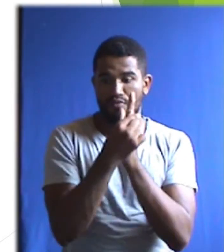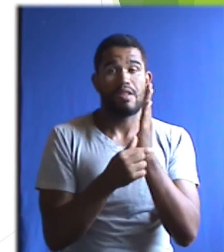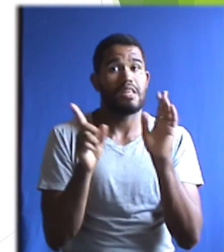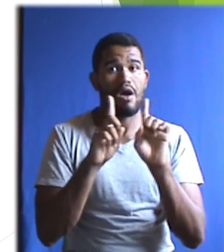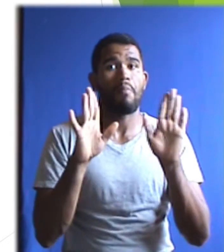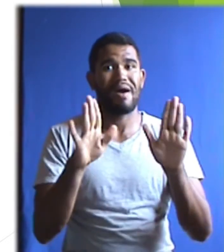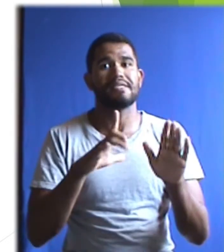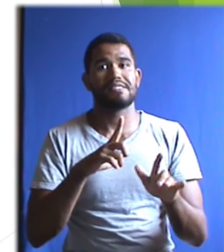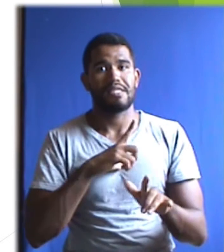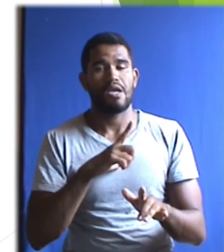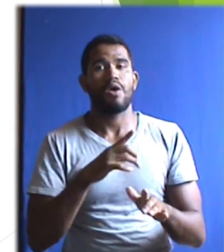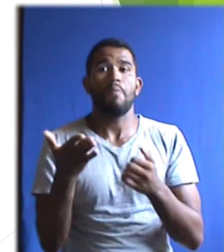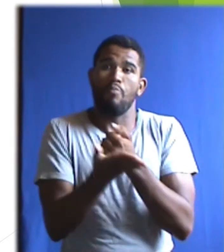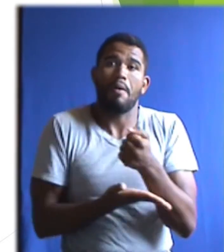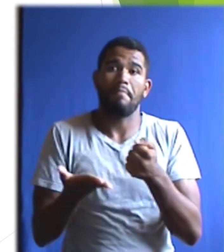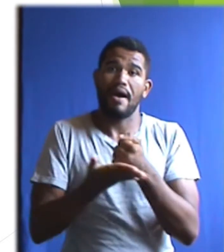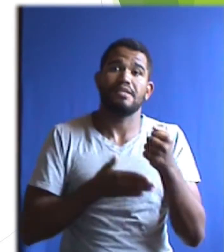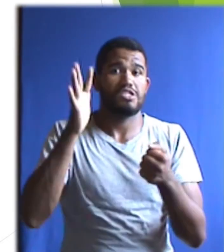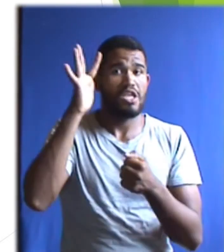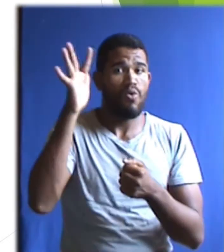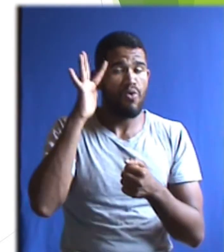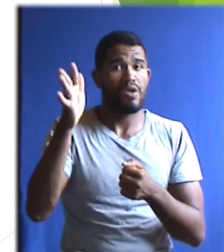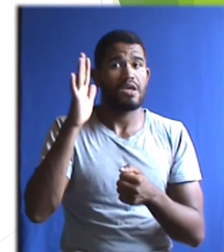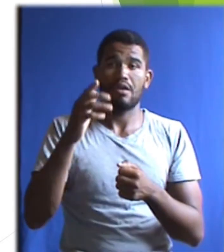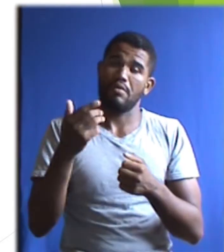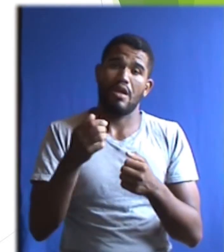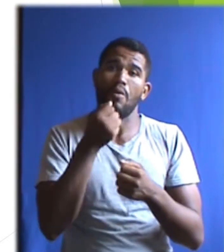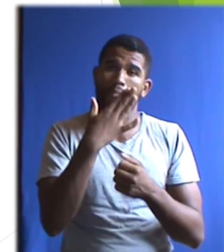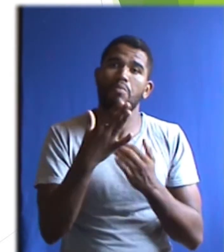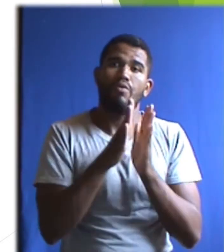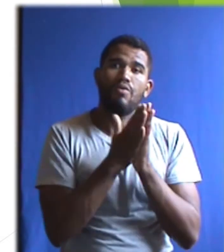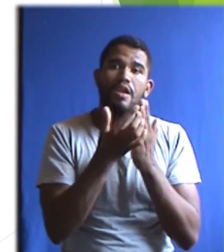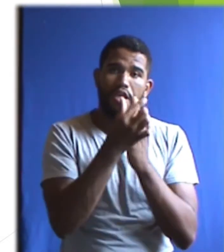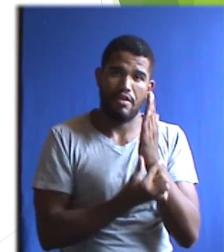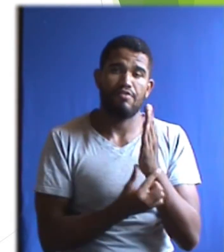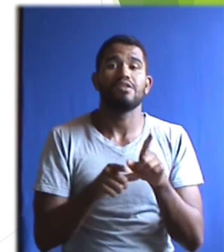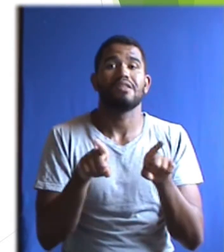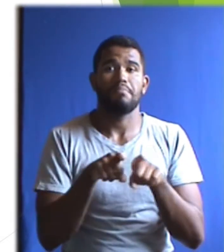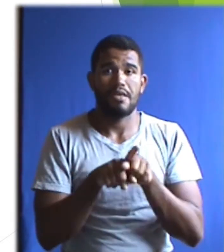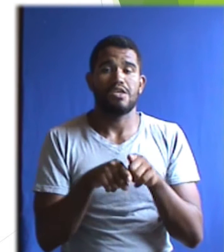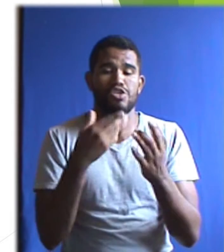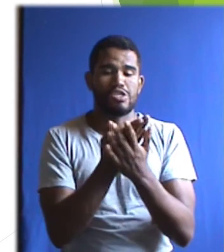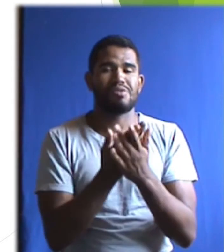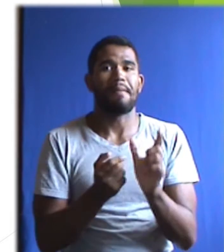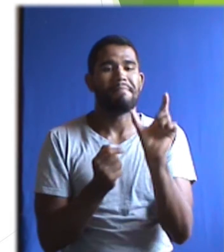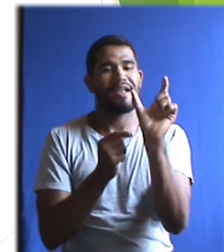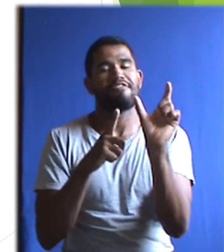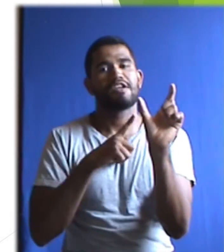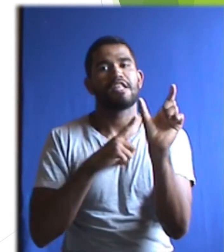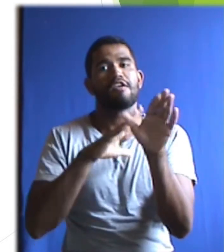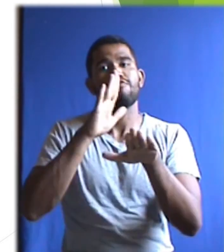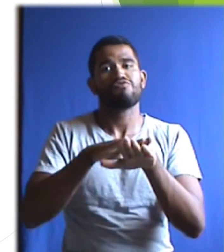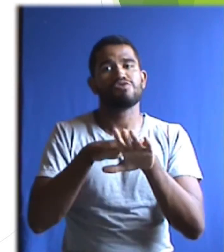mas ter uma base teórica para que o aluno não fique disperso na sala de aula, é estudar a palavra com